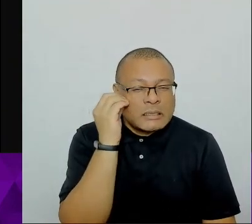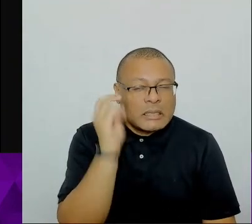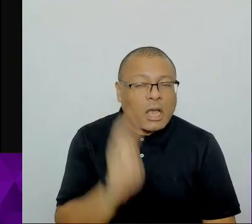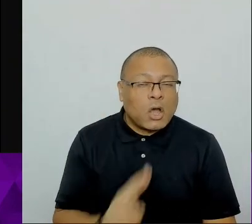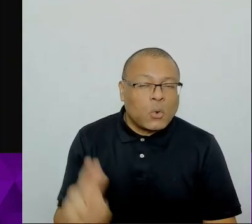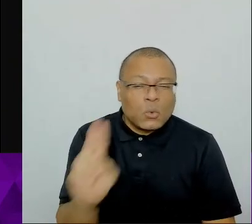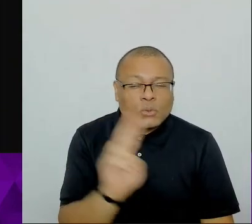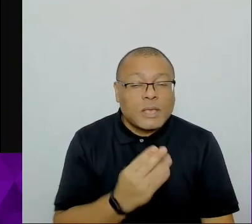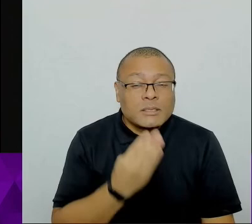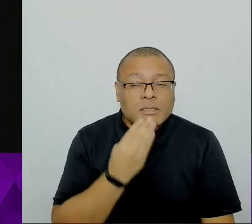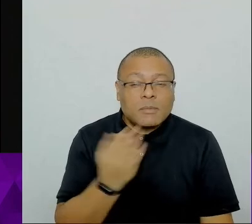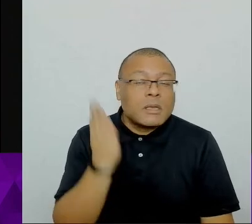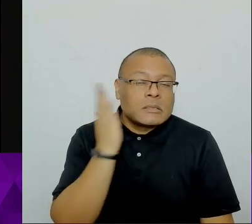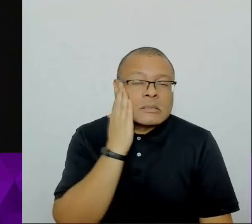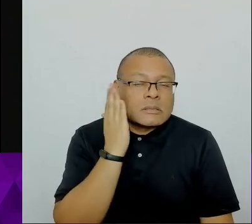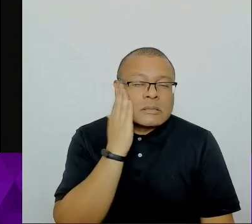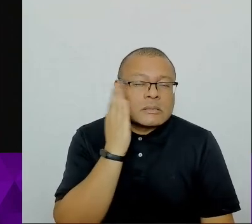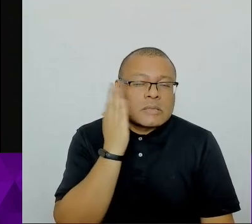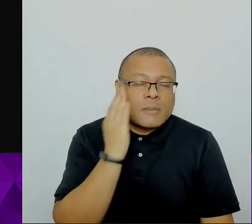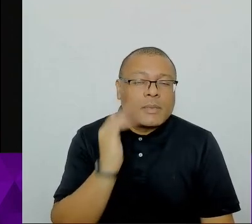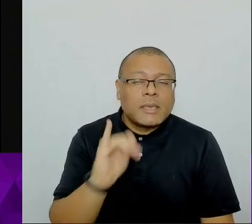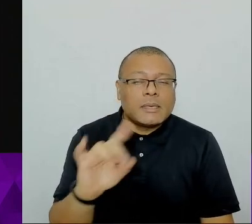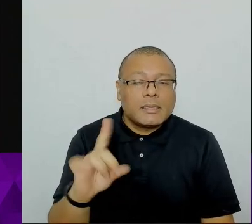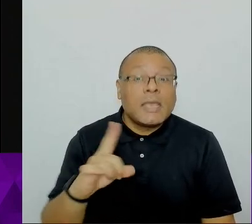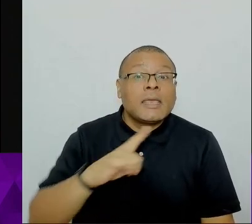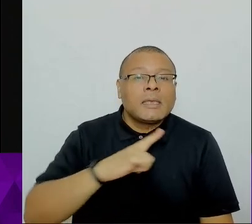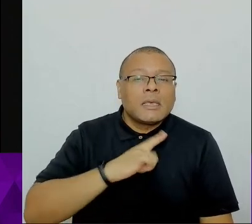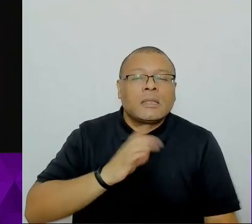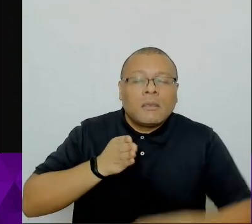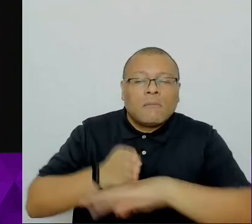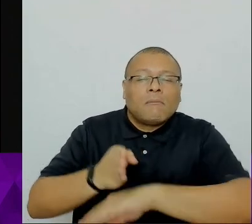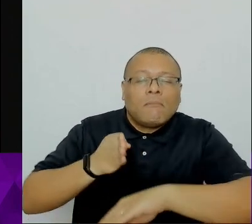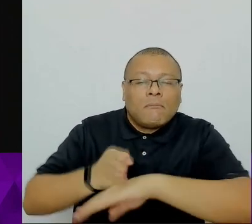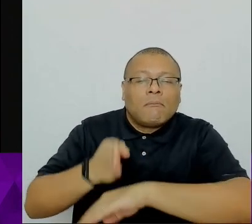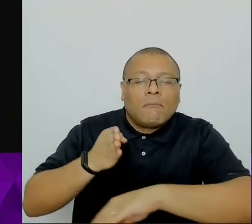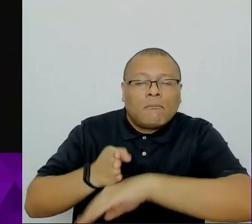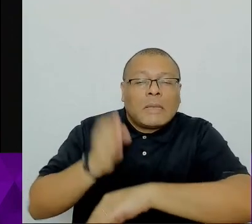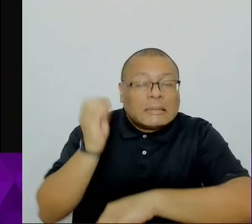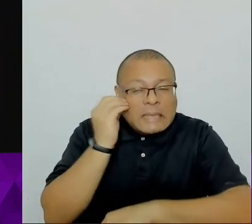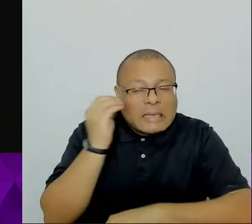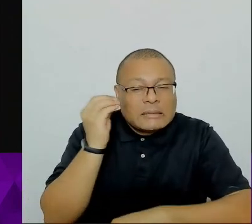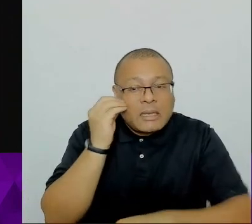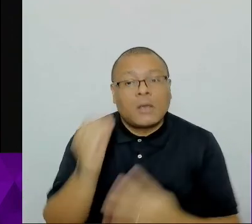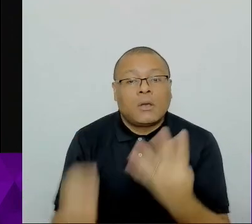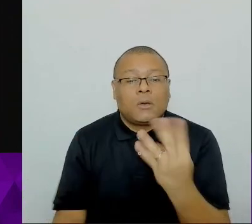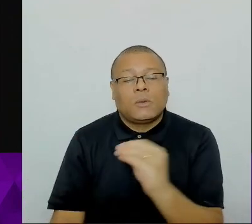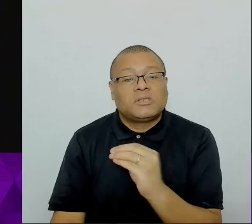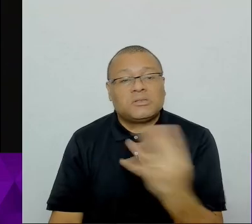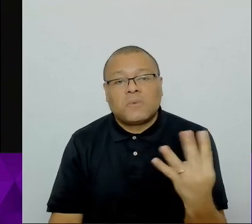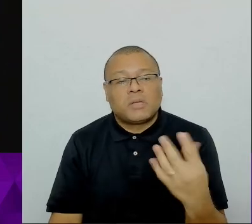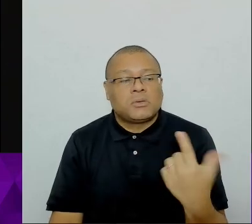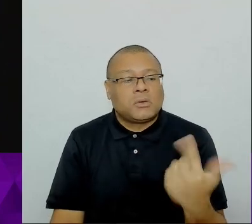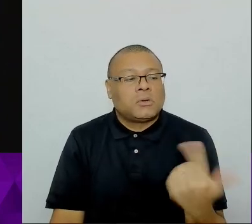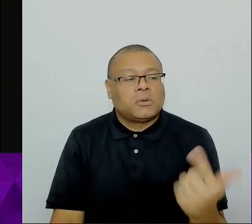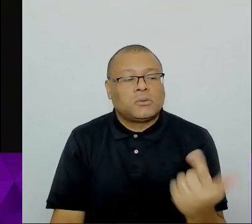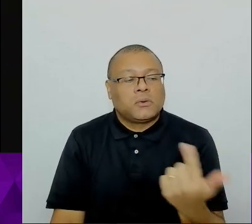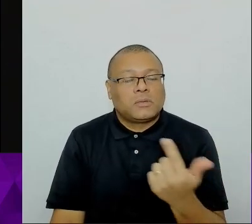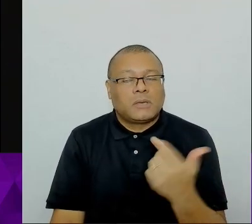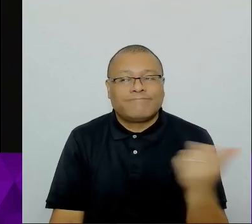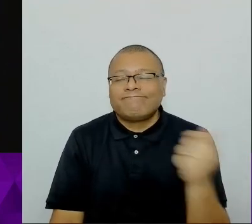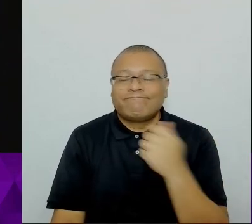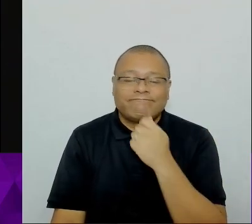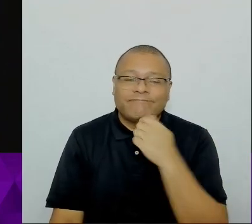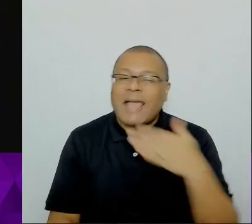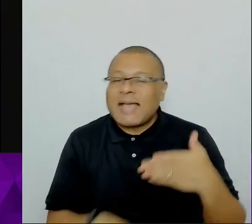requests para tentar saber quais são os IDs que existem naquele outro cliente. Então, 404 vai indicar, opa, eu não tenho esse recurso, ao invés de dizer, cara, tu não tem acesso a